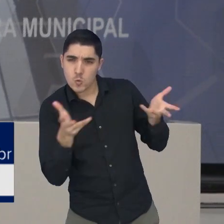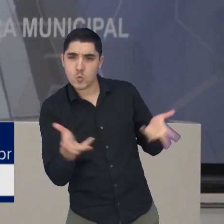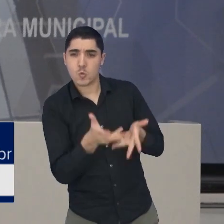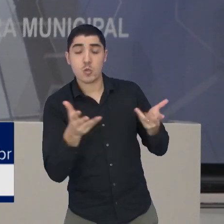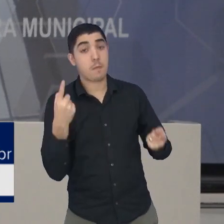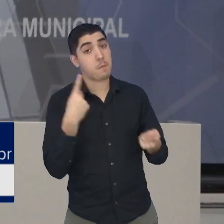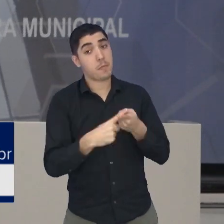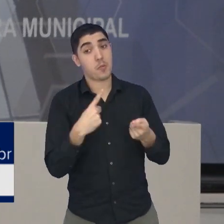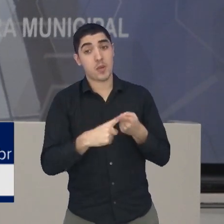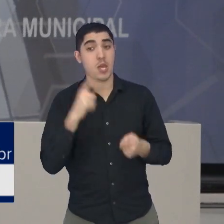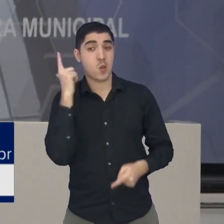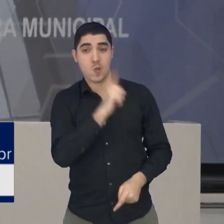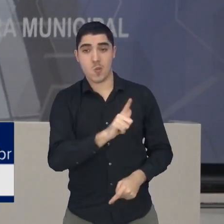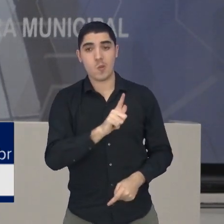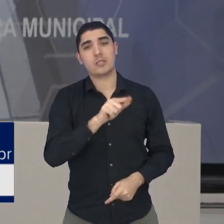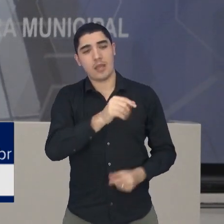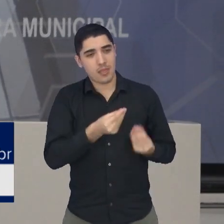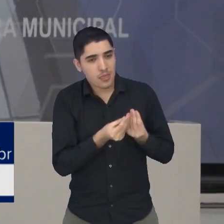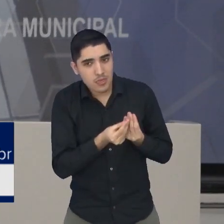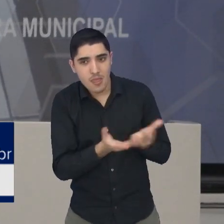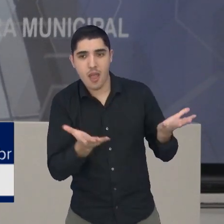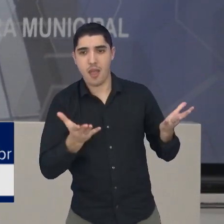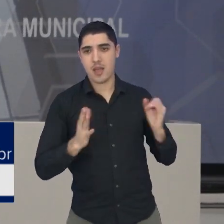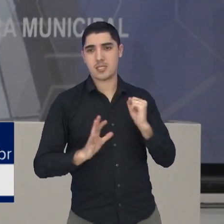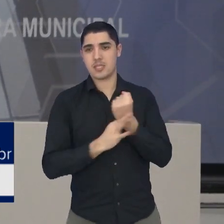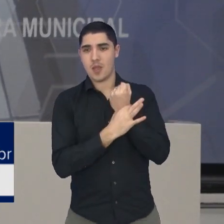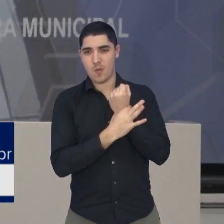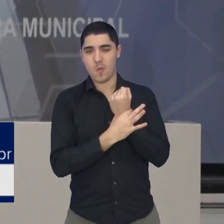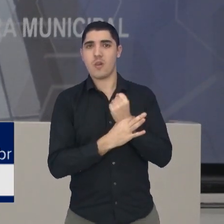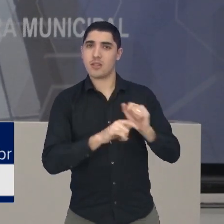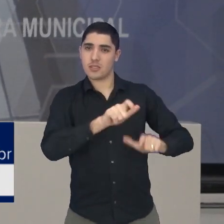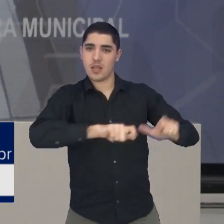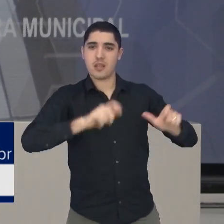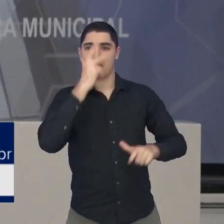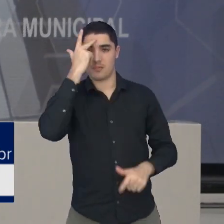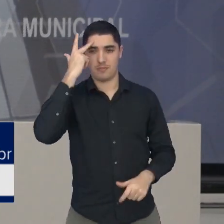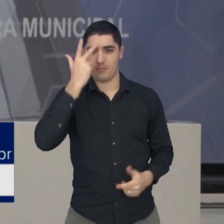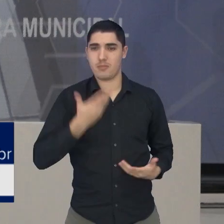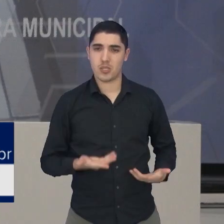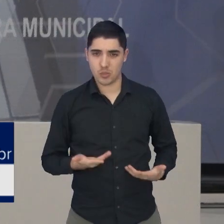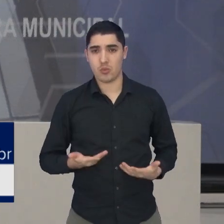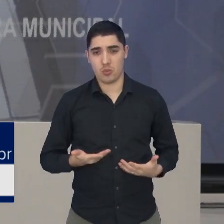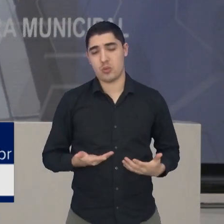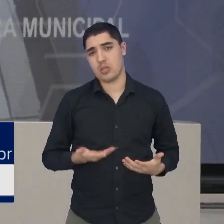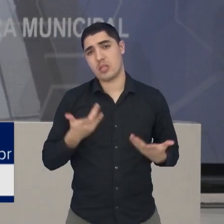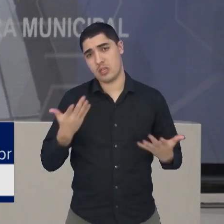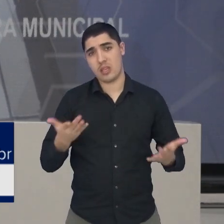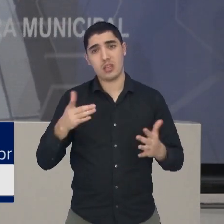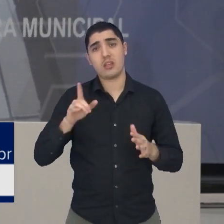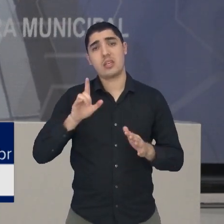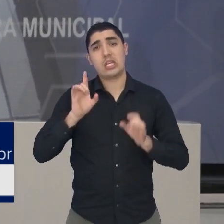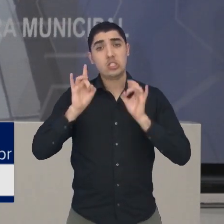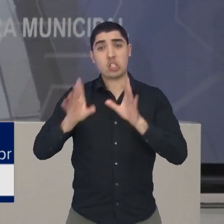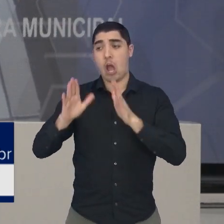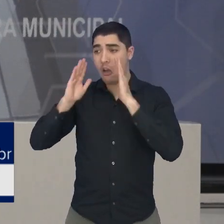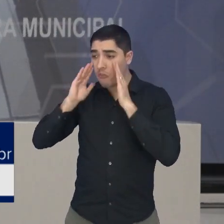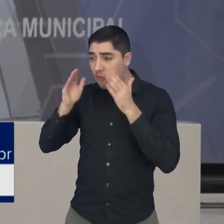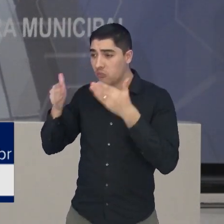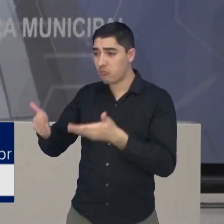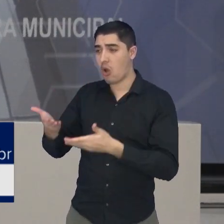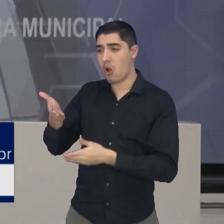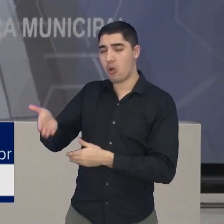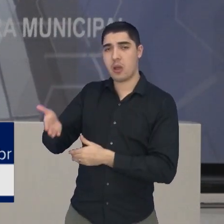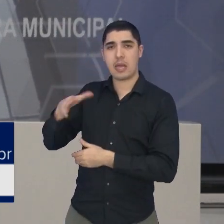para garantir mais segurança para esses moradores, e não cuidar novamente de intervir e